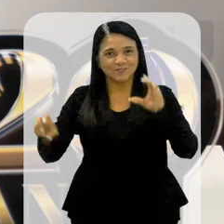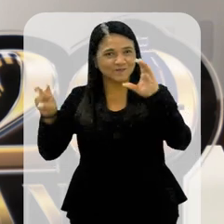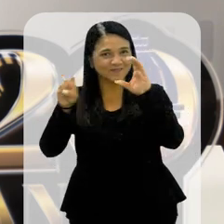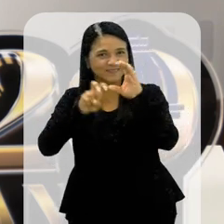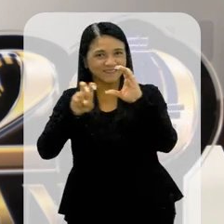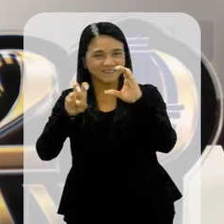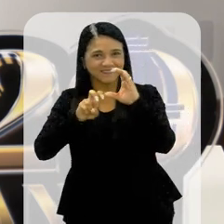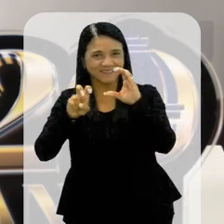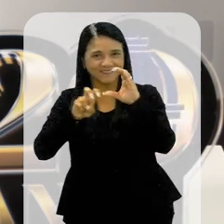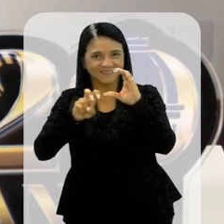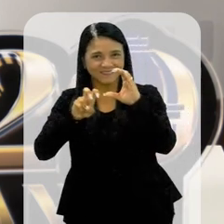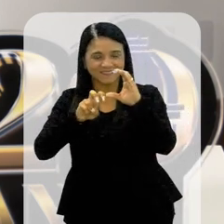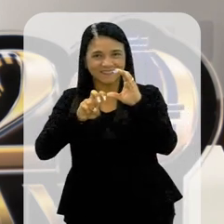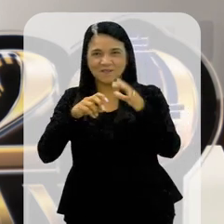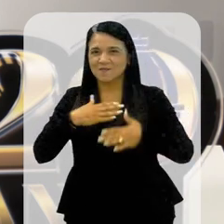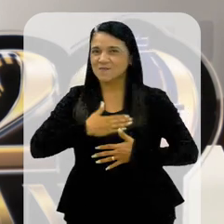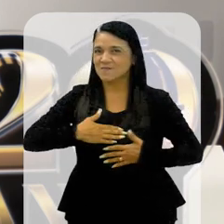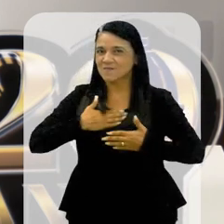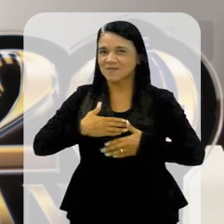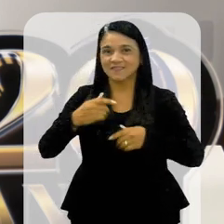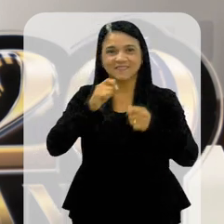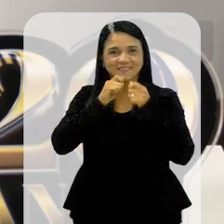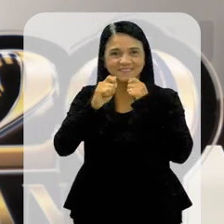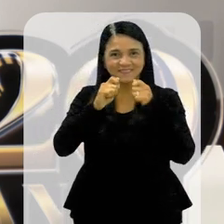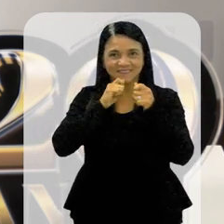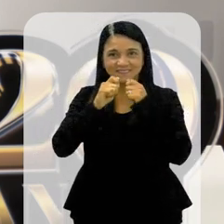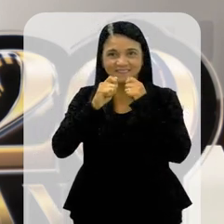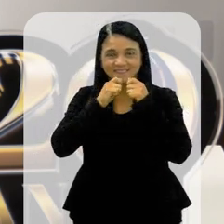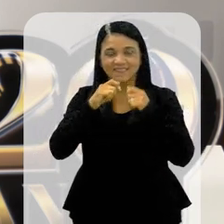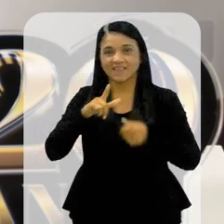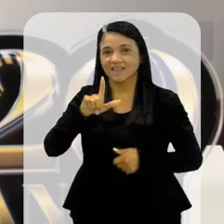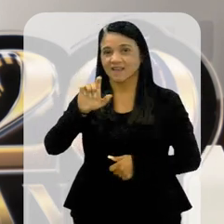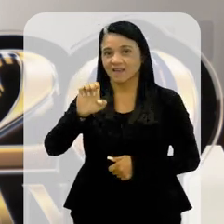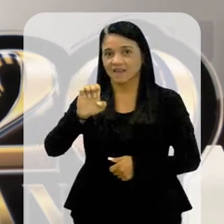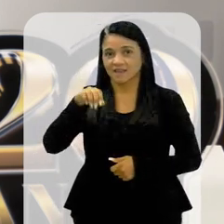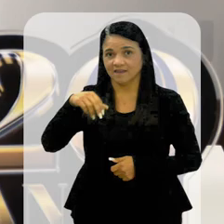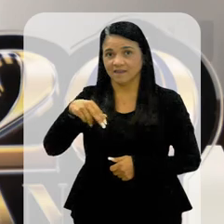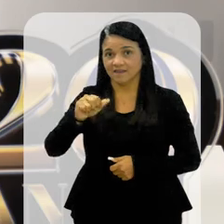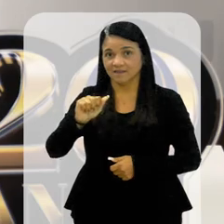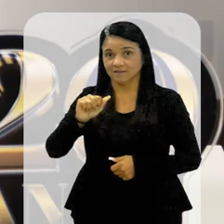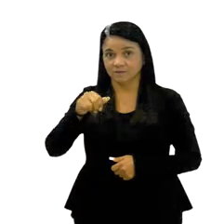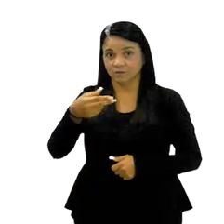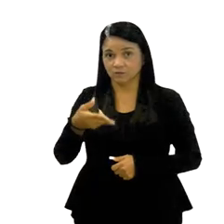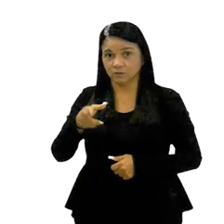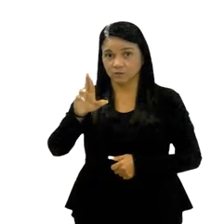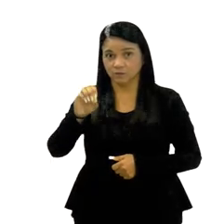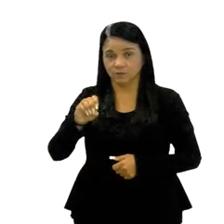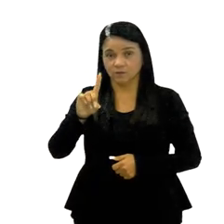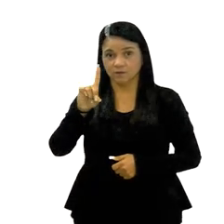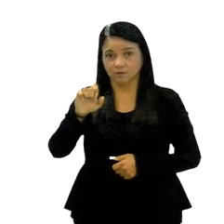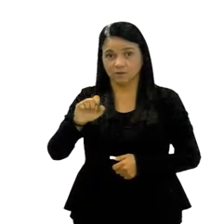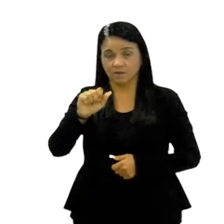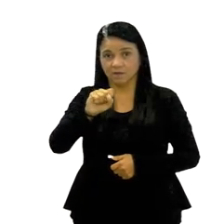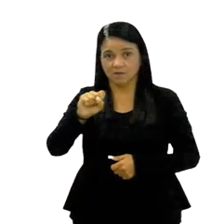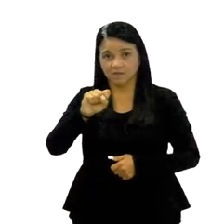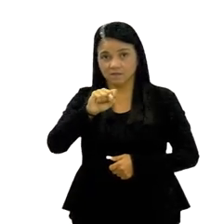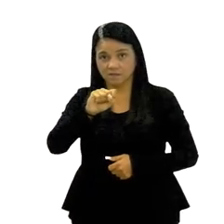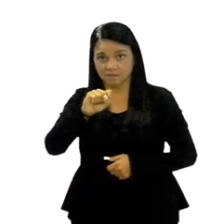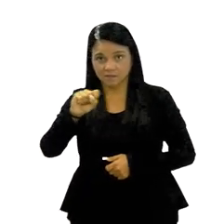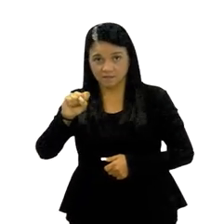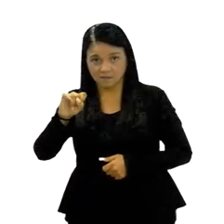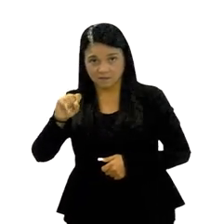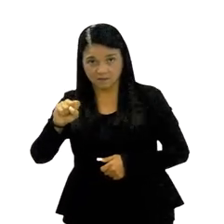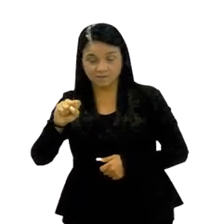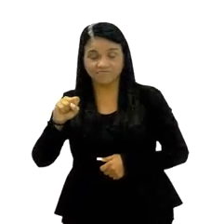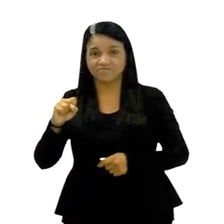Hoje, no nosso Quintas com Quintais, eu tenho o prazer de entrevistar Leandro de Assis, um dos maiores artistas do Carnaval